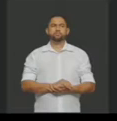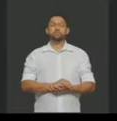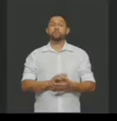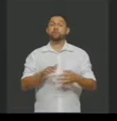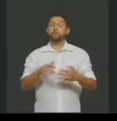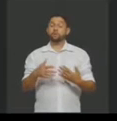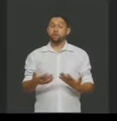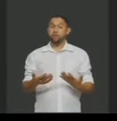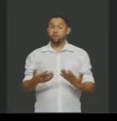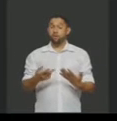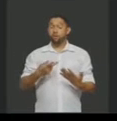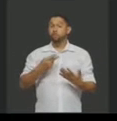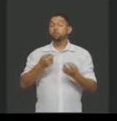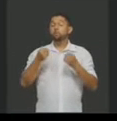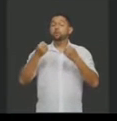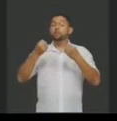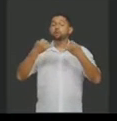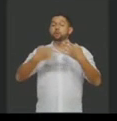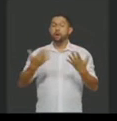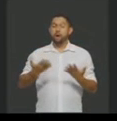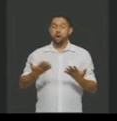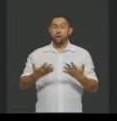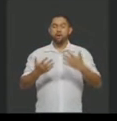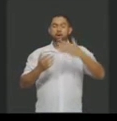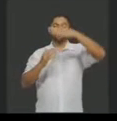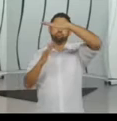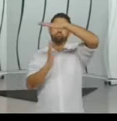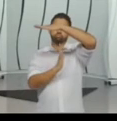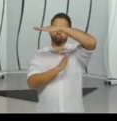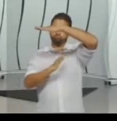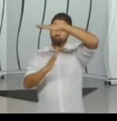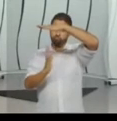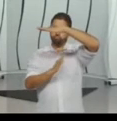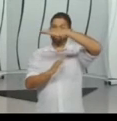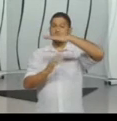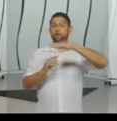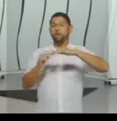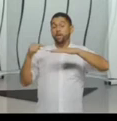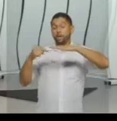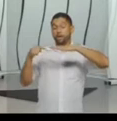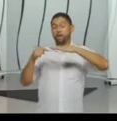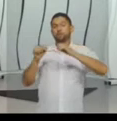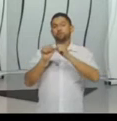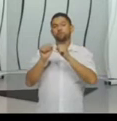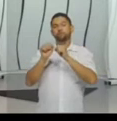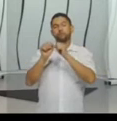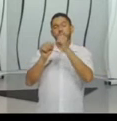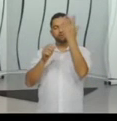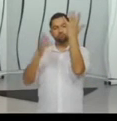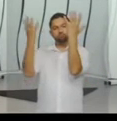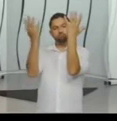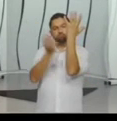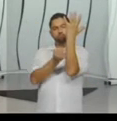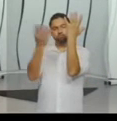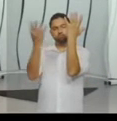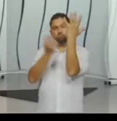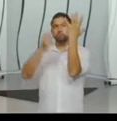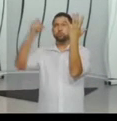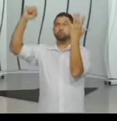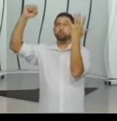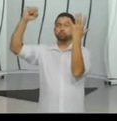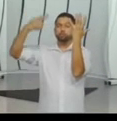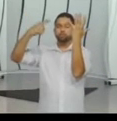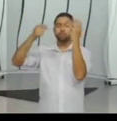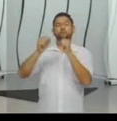Então vamos falar das algas. As algas são organismos fotossintetizantes, ou seja, capazes de produzir o